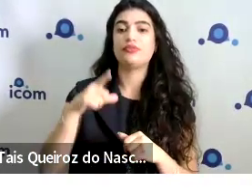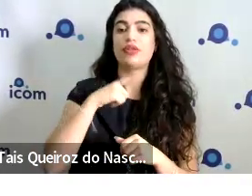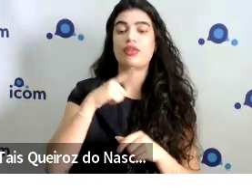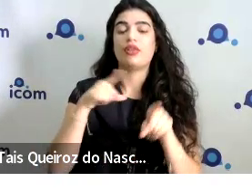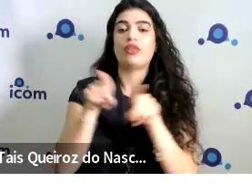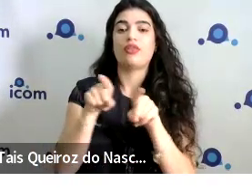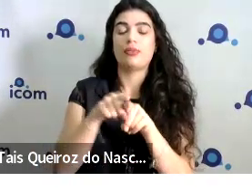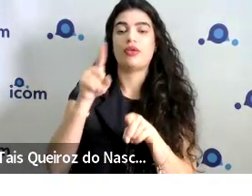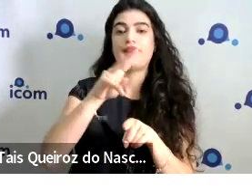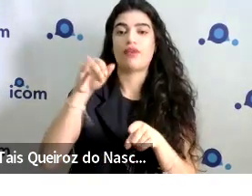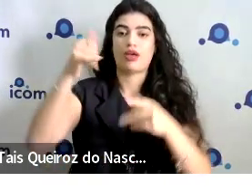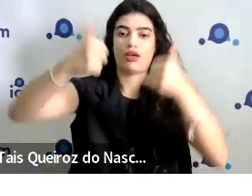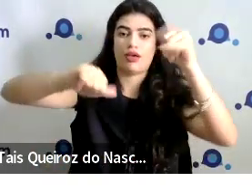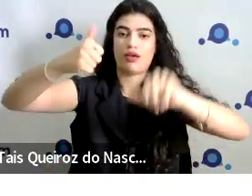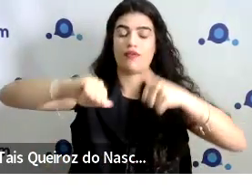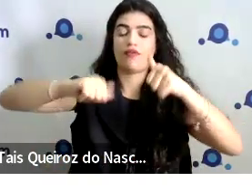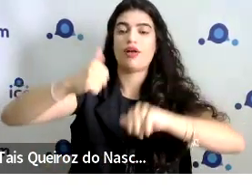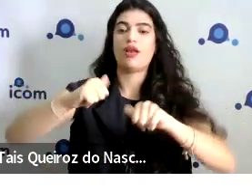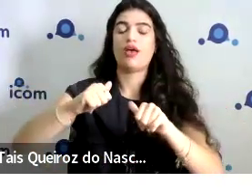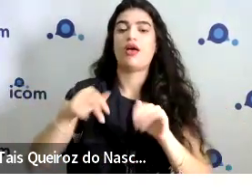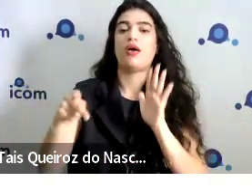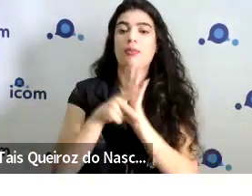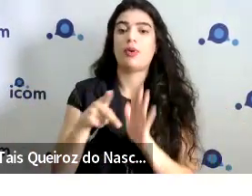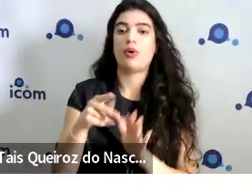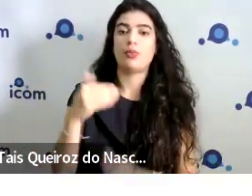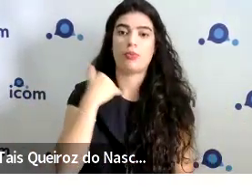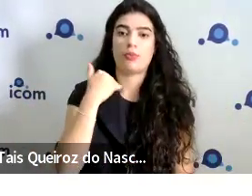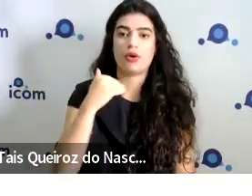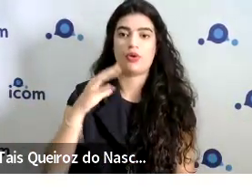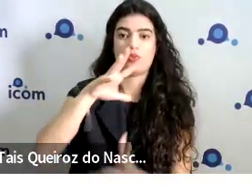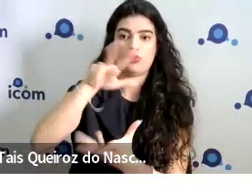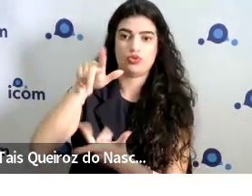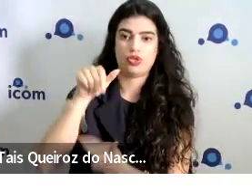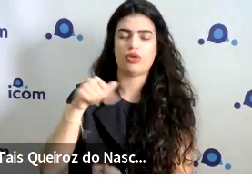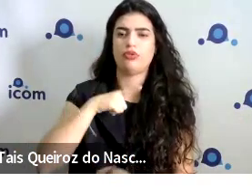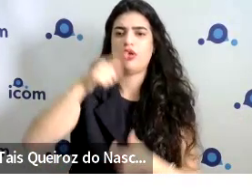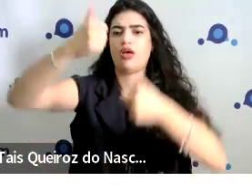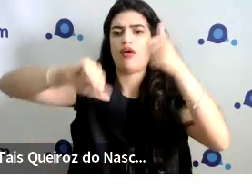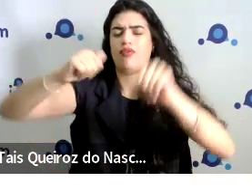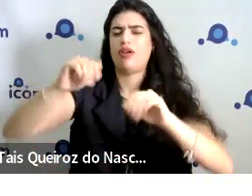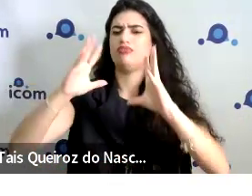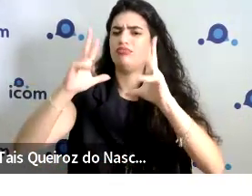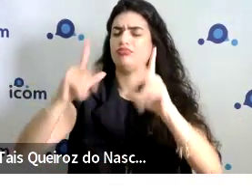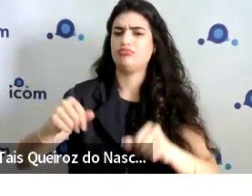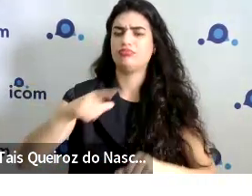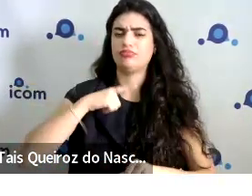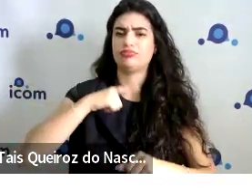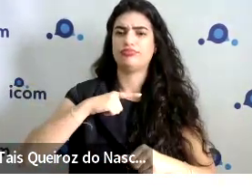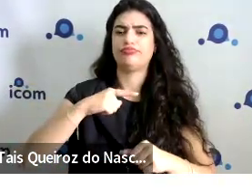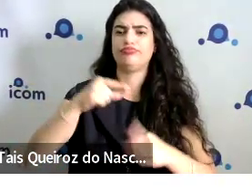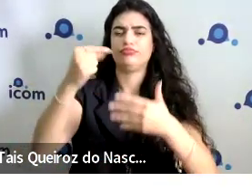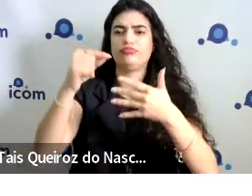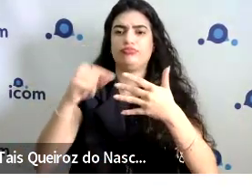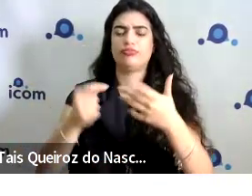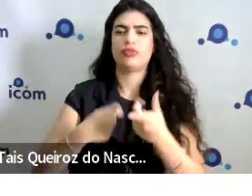eles avaliam esse ranking que é desenvolvido pelo Banco Mundial. Ele avalia diversos aspectos do ambiente de negócios